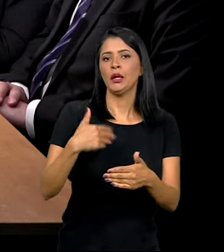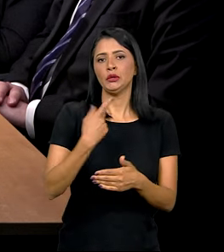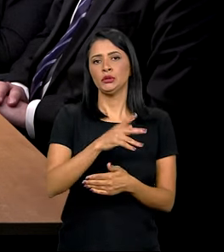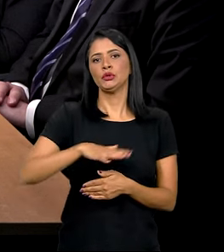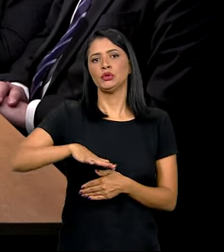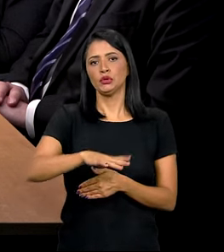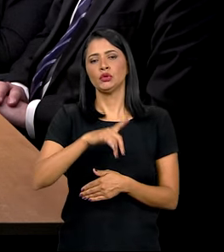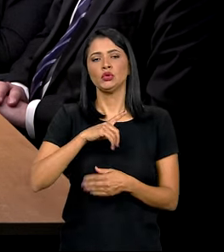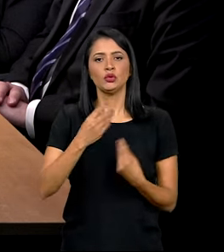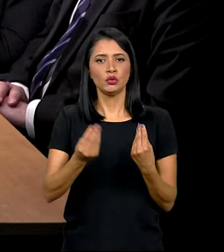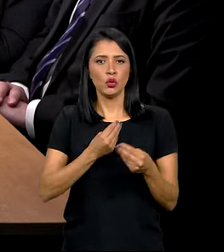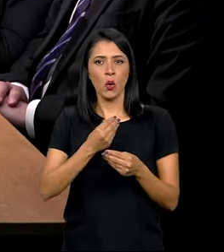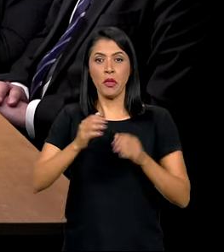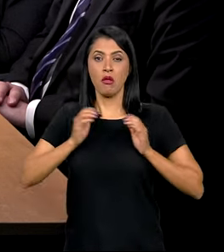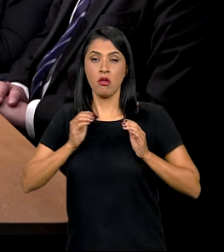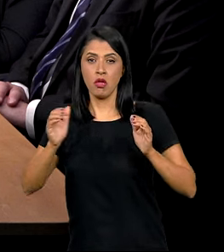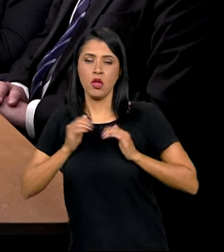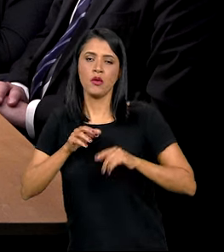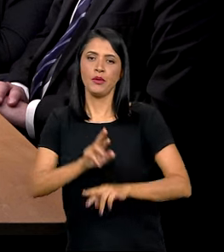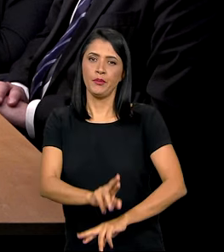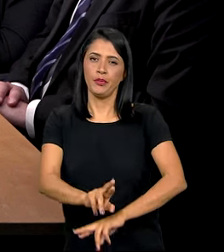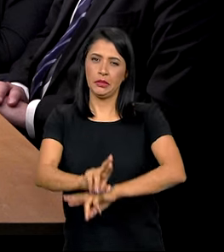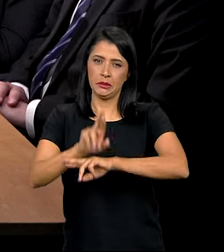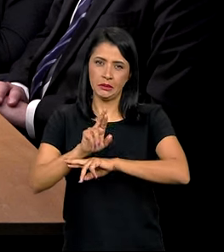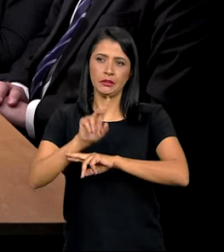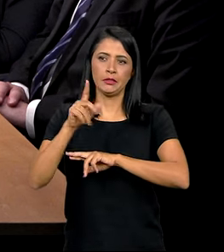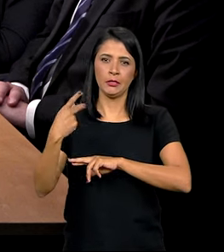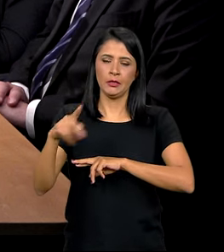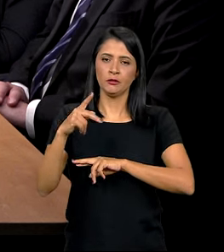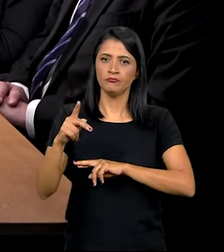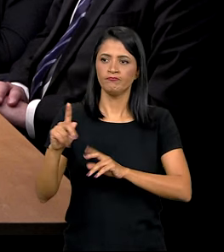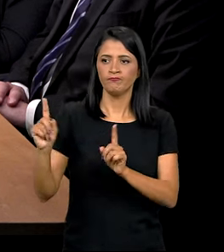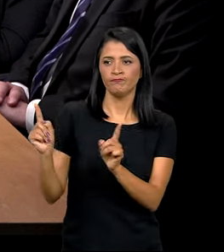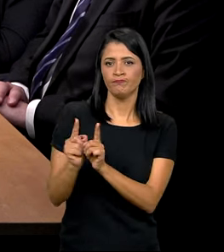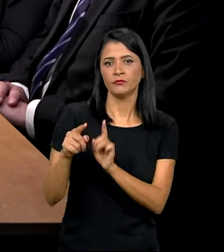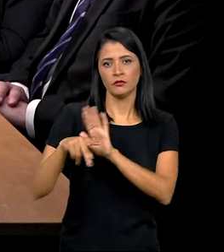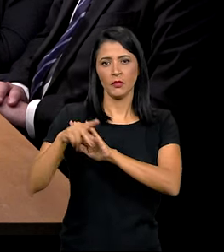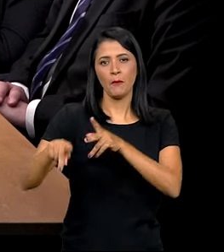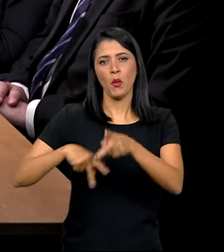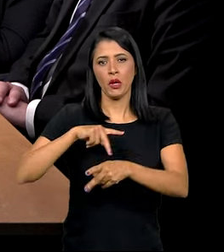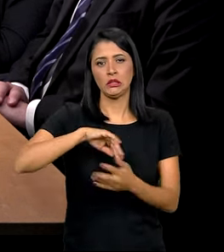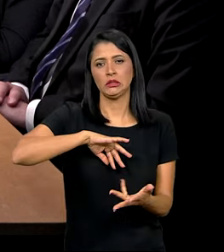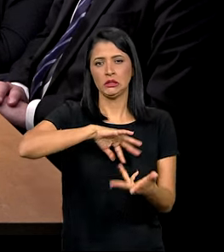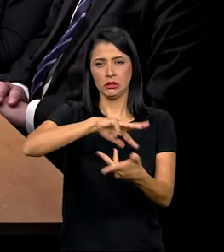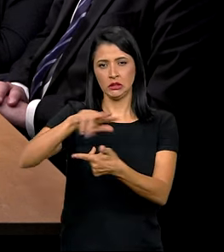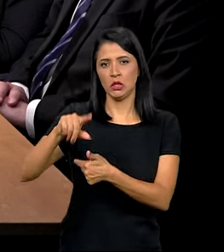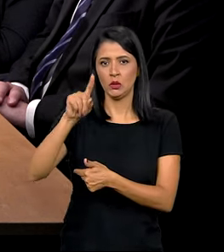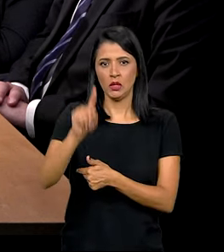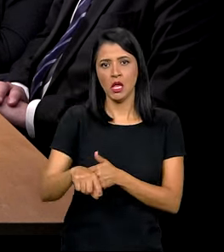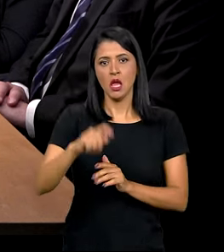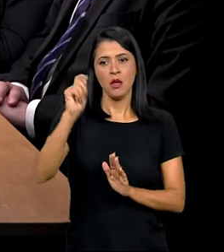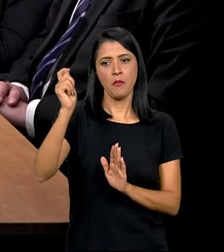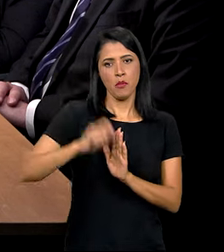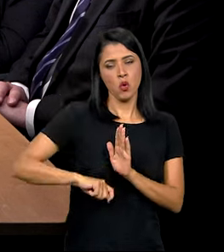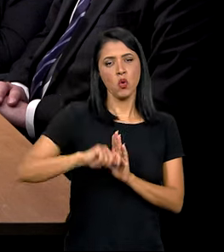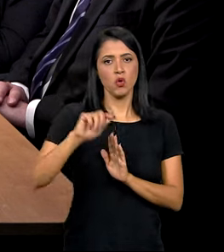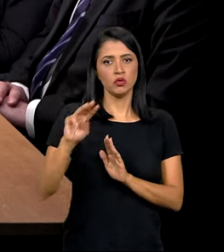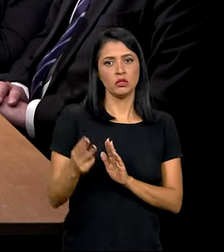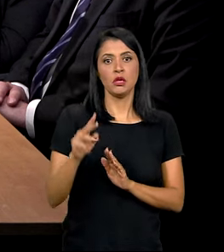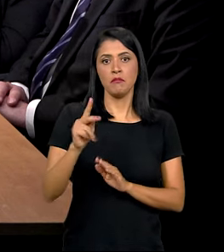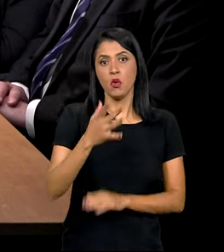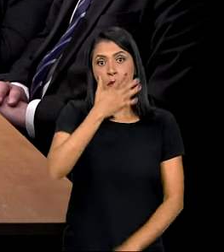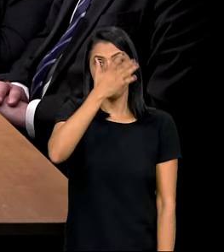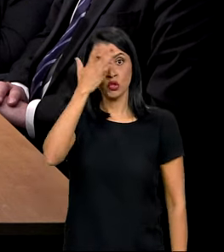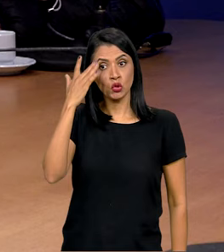progressiva sobre esses super ricos que representam uma parcela ínfima da população mundial esse imposto